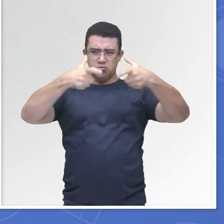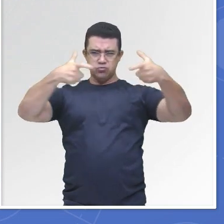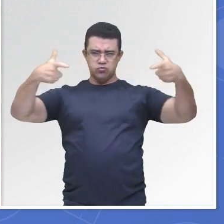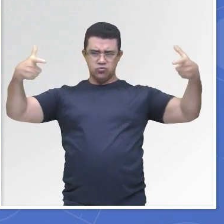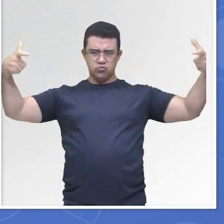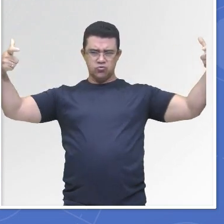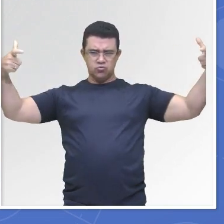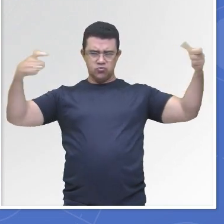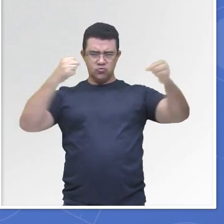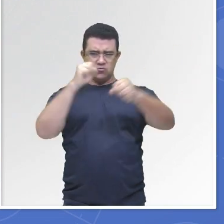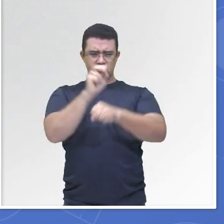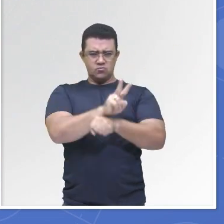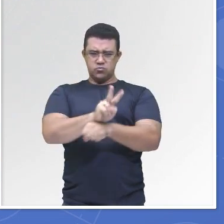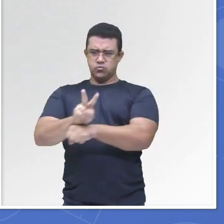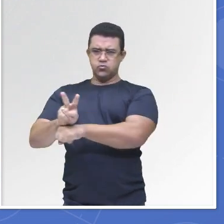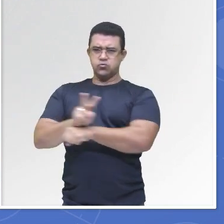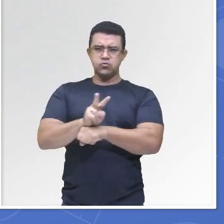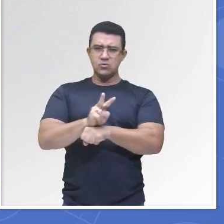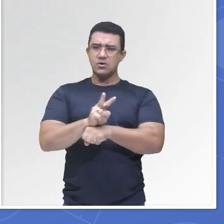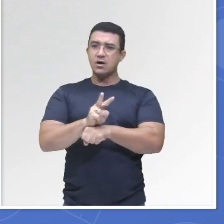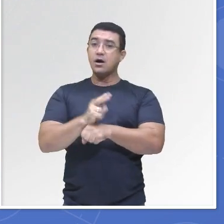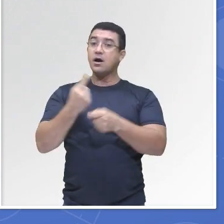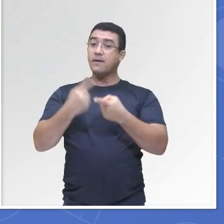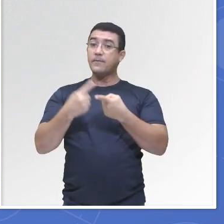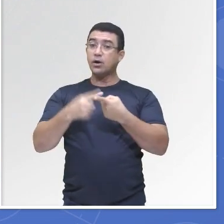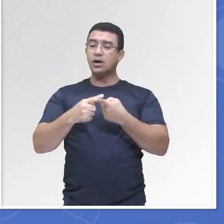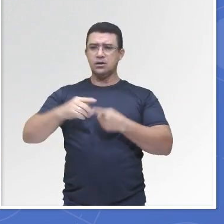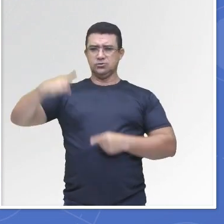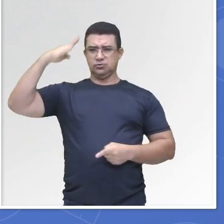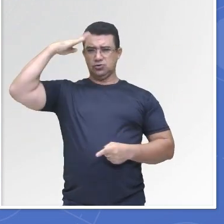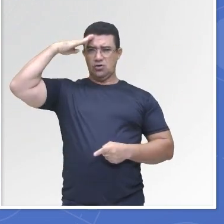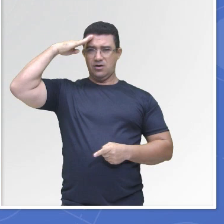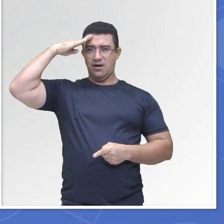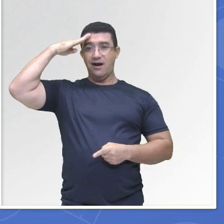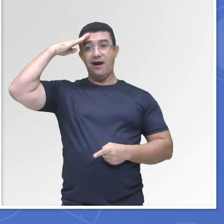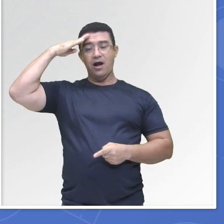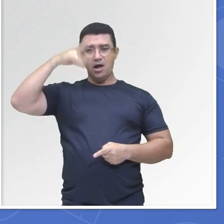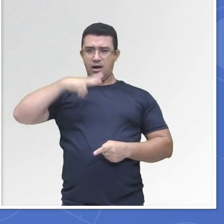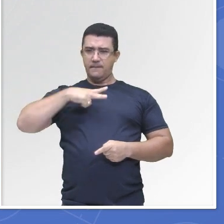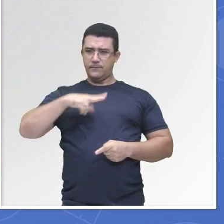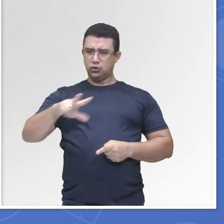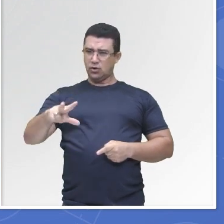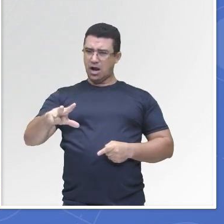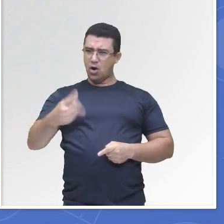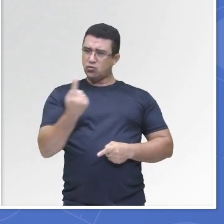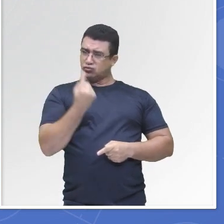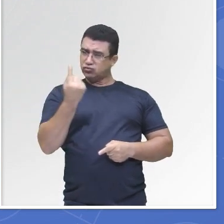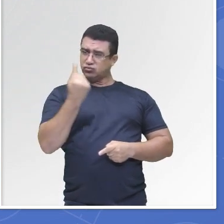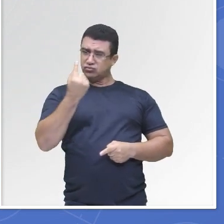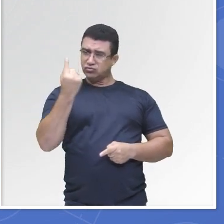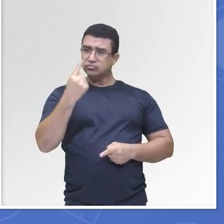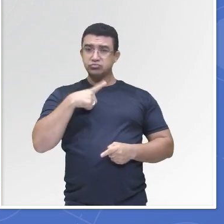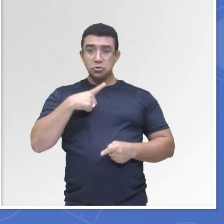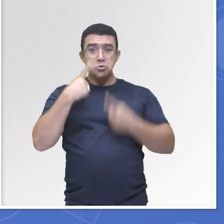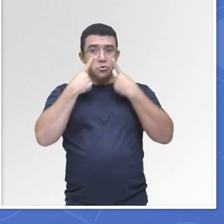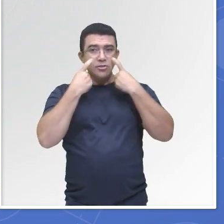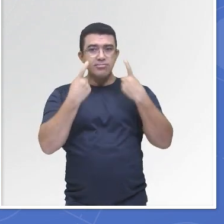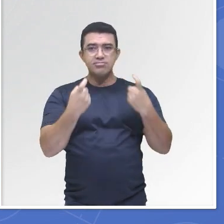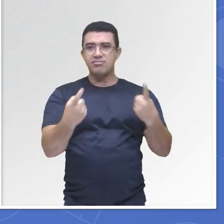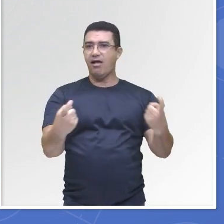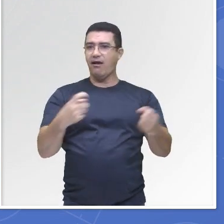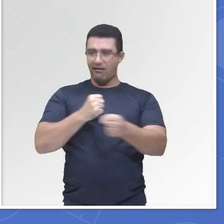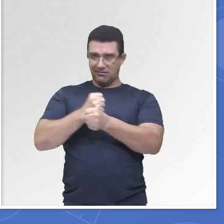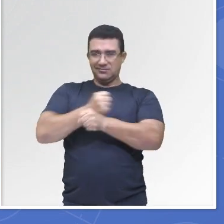região. E por que isso, professora Isabel? Porque Portugal não estava sozinho aí no interesse de explorar